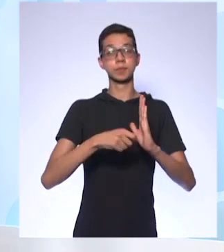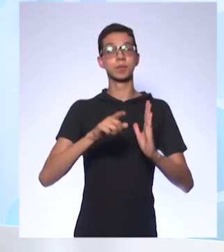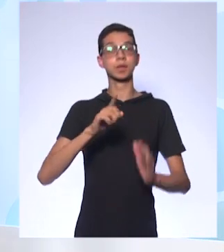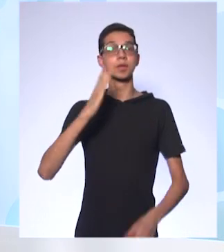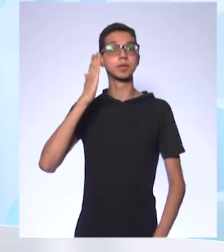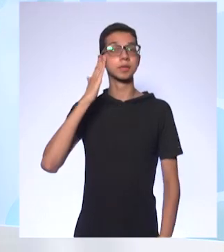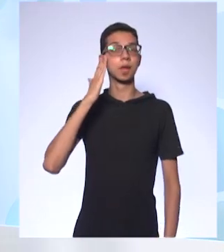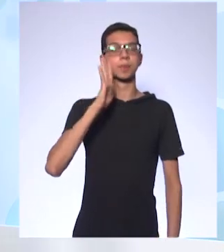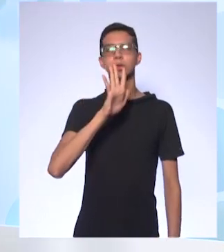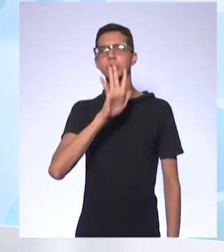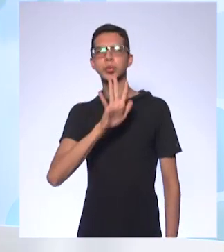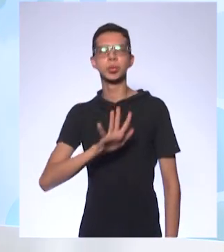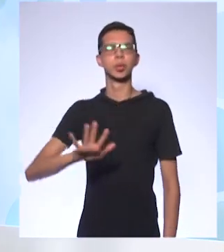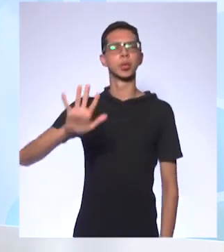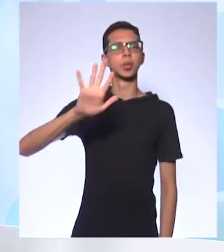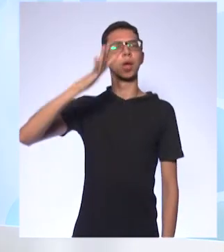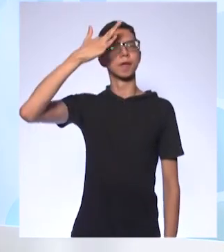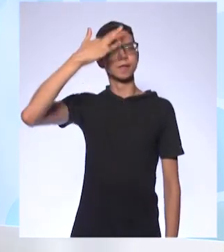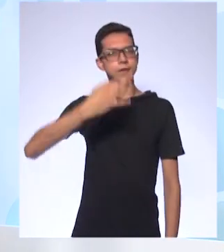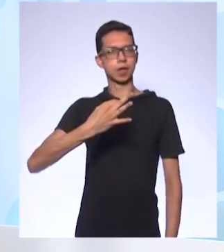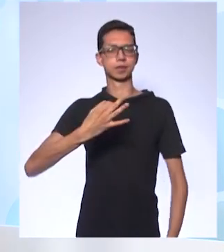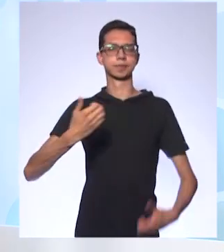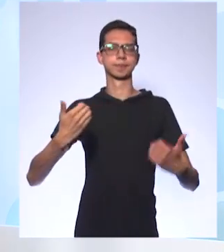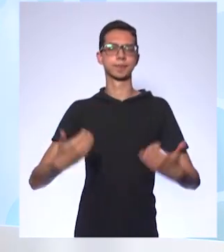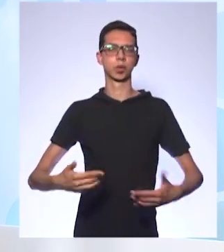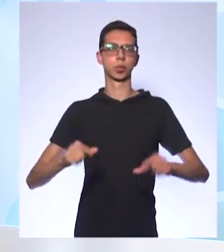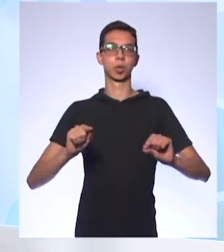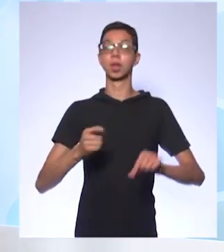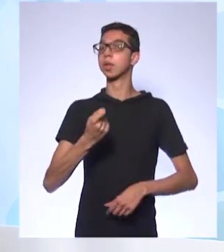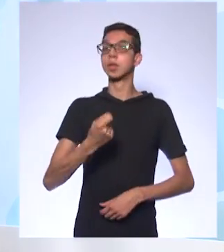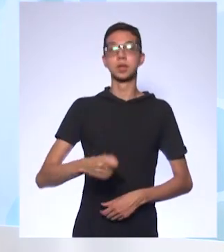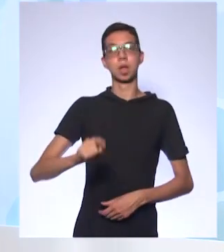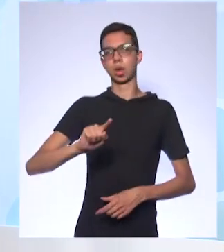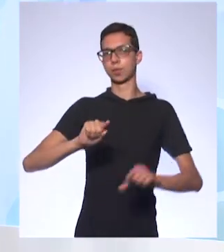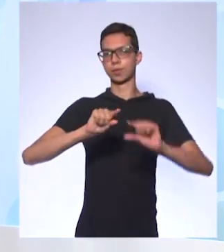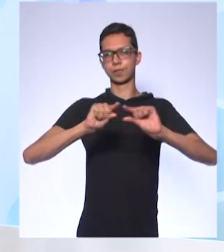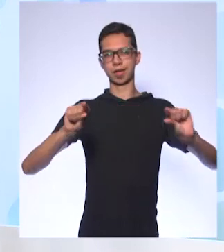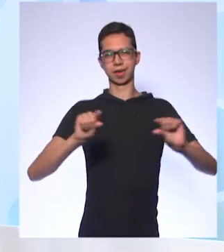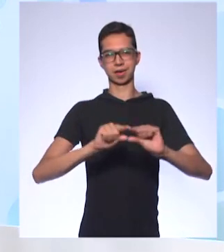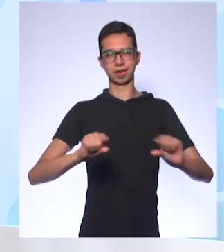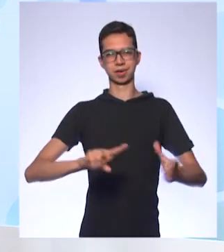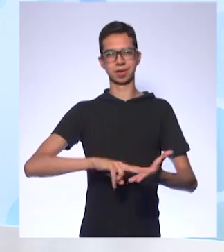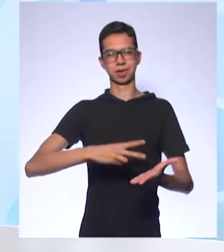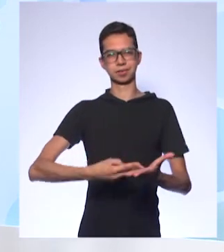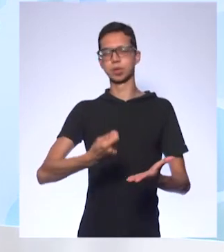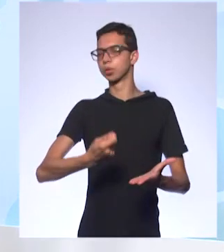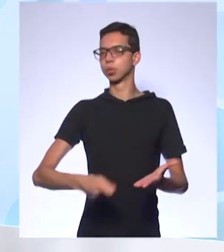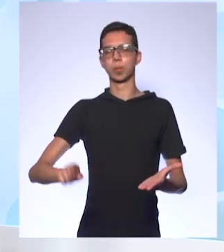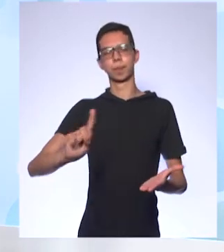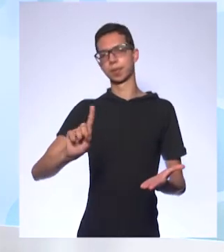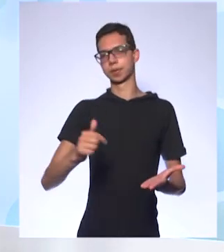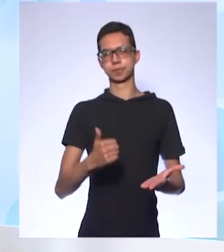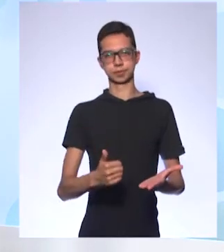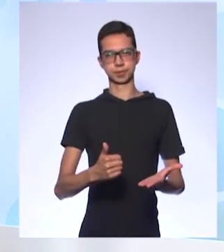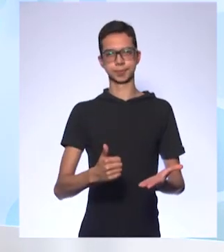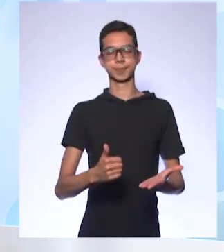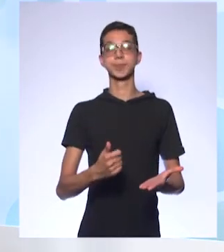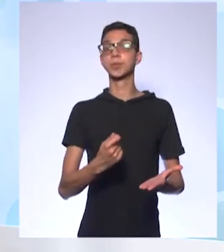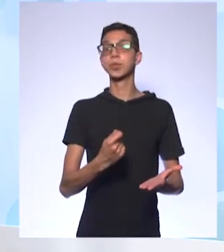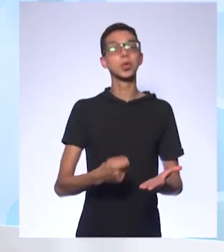saber exatamente do que falo, sem precisar ficar traduzindo frases, sem precisar ficar